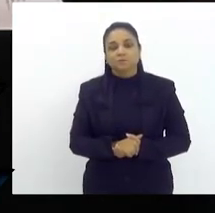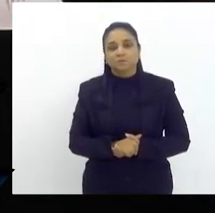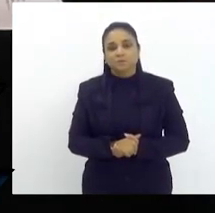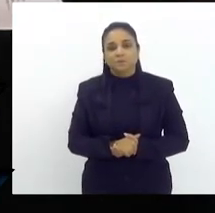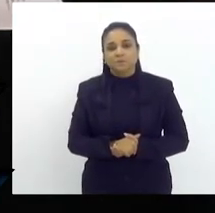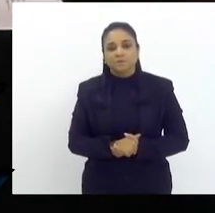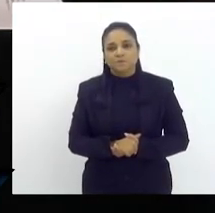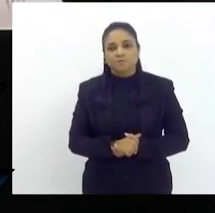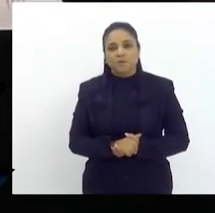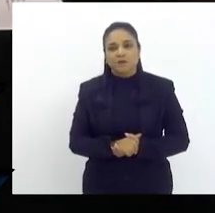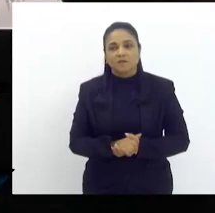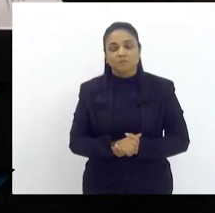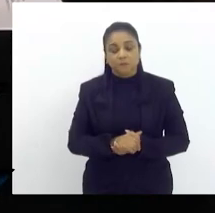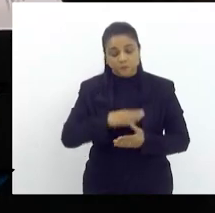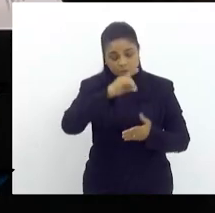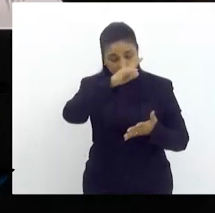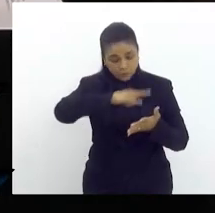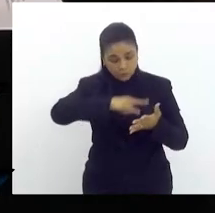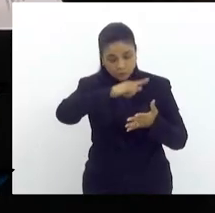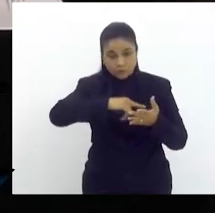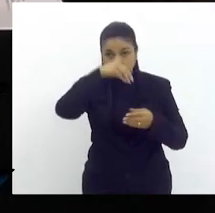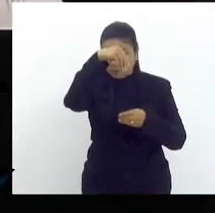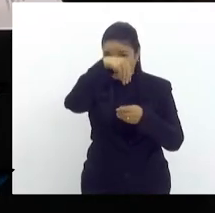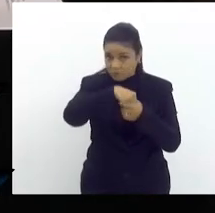aqui dentro desse documento